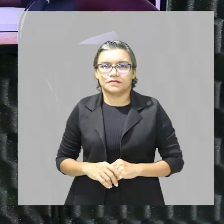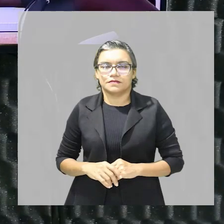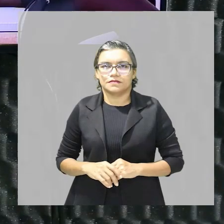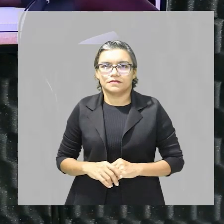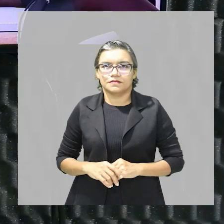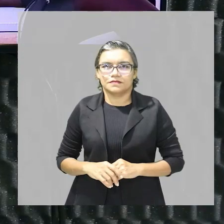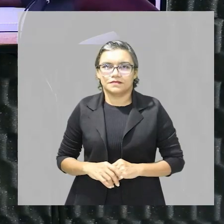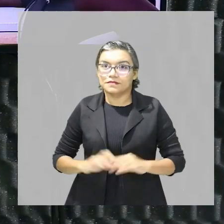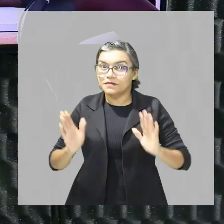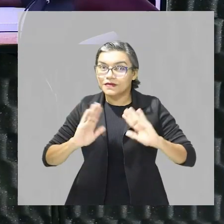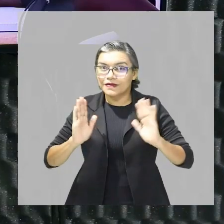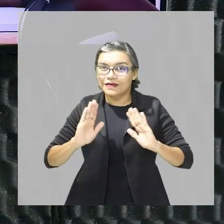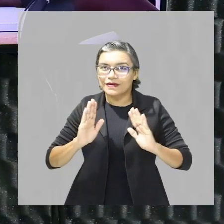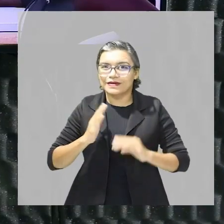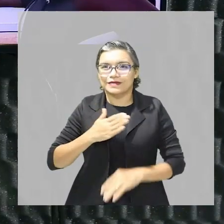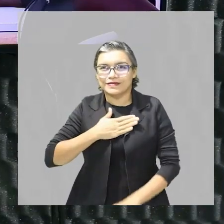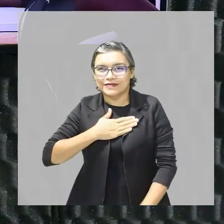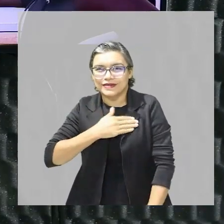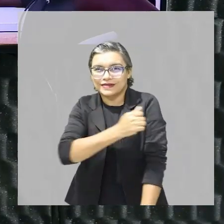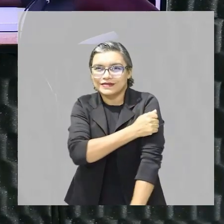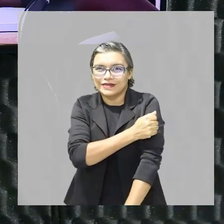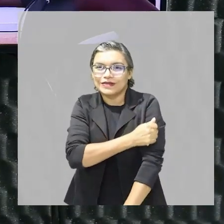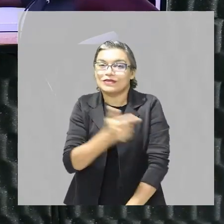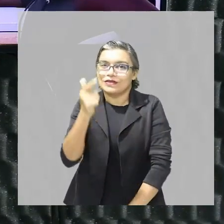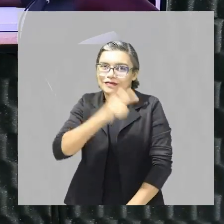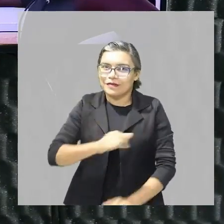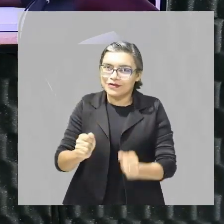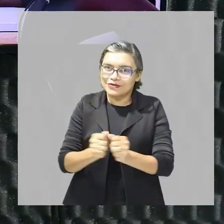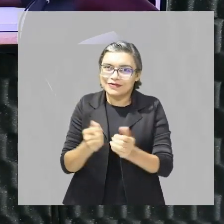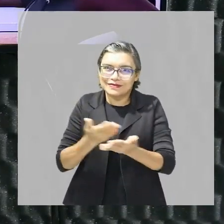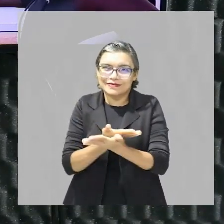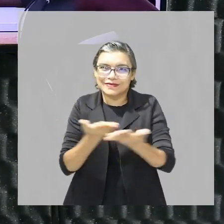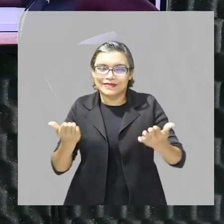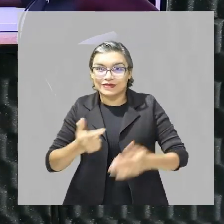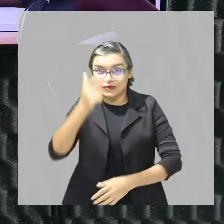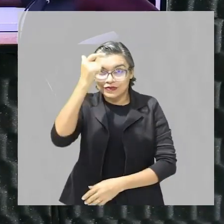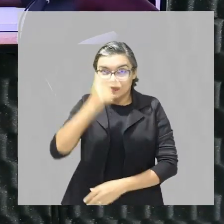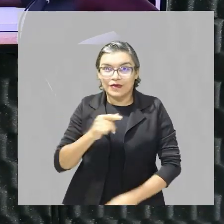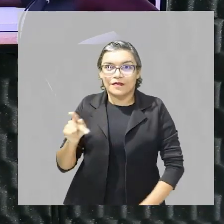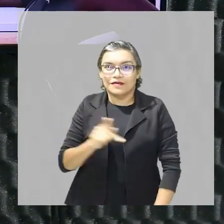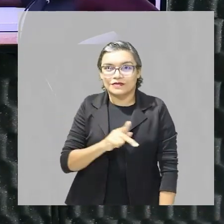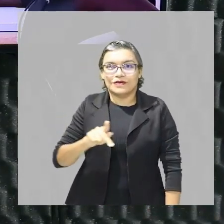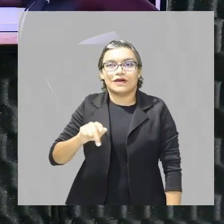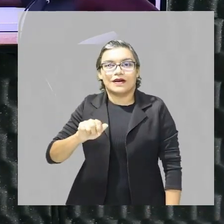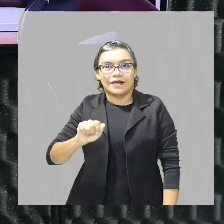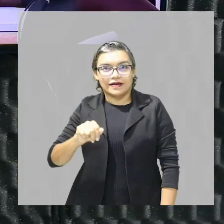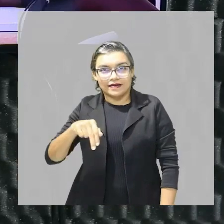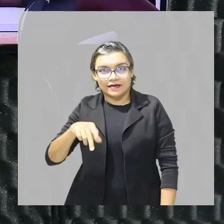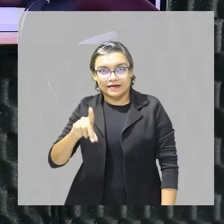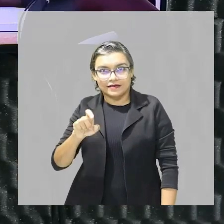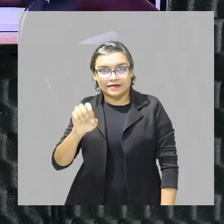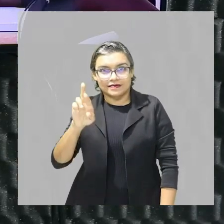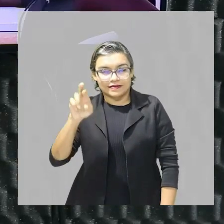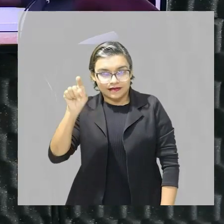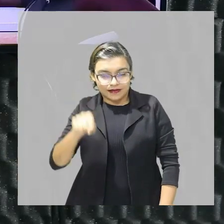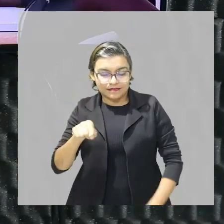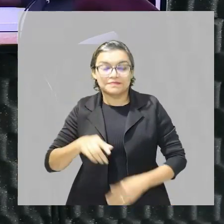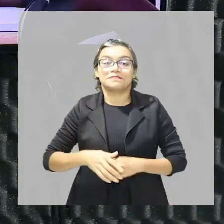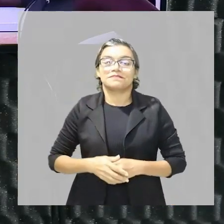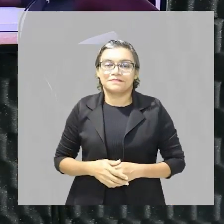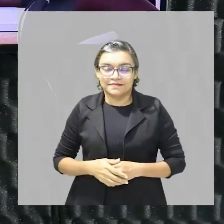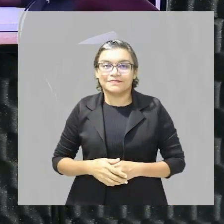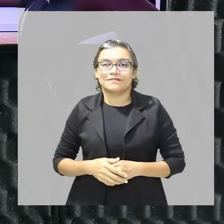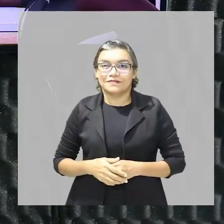fala meus queridos alunos mais uma vez aqui com vocês sou André Luiz trazendo alguns conteúdos na área de filosofia e